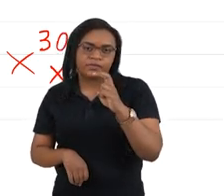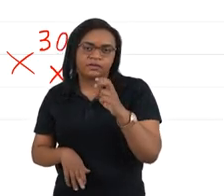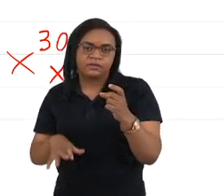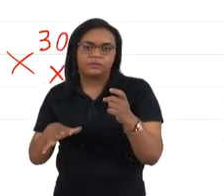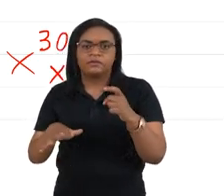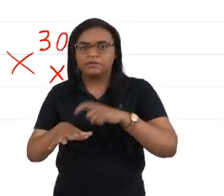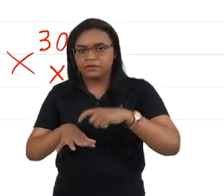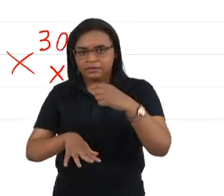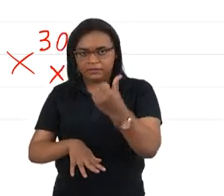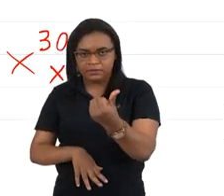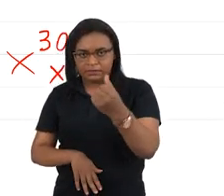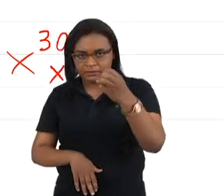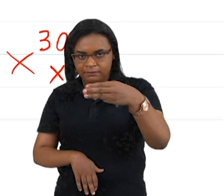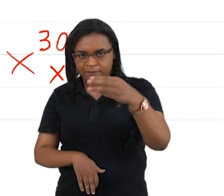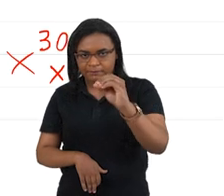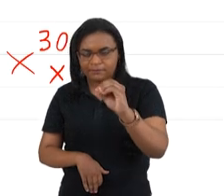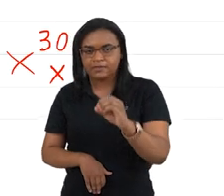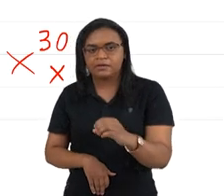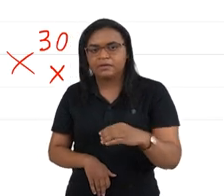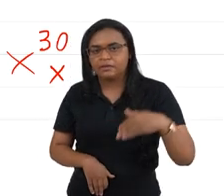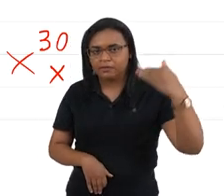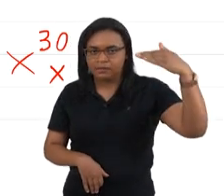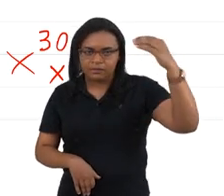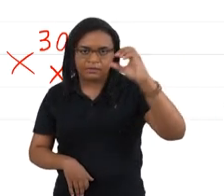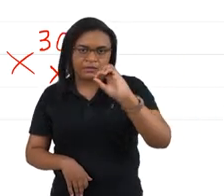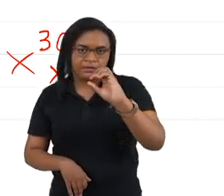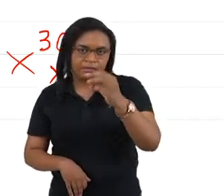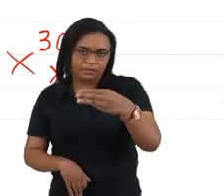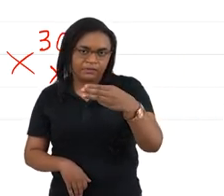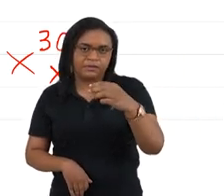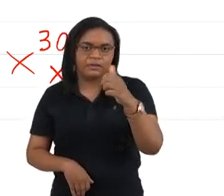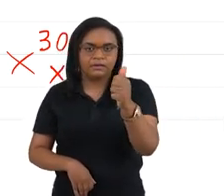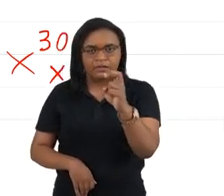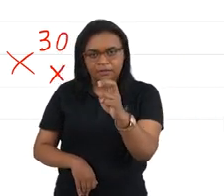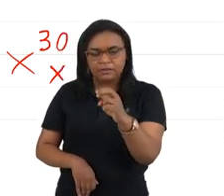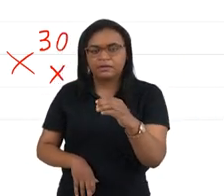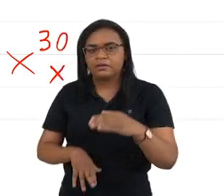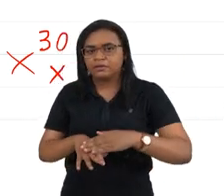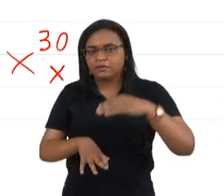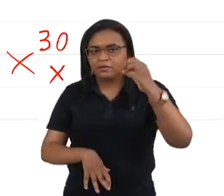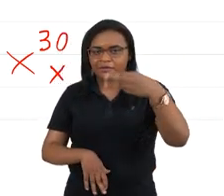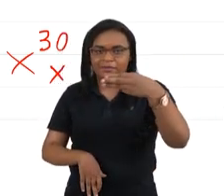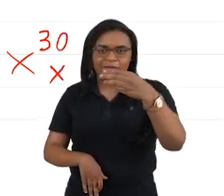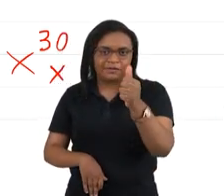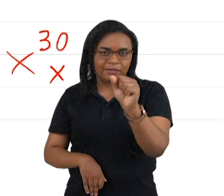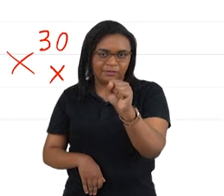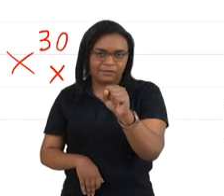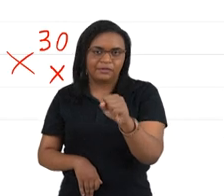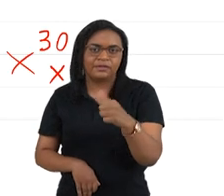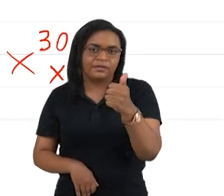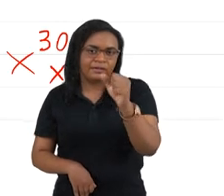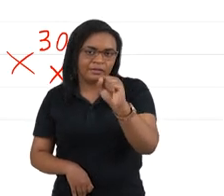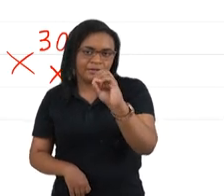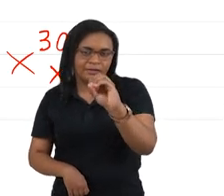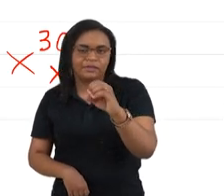dá 30. 0 vai 3. 5 vezes 3 dá 15 e 3, 18. Então, ó, 180